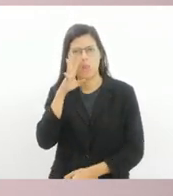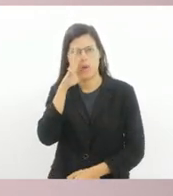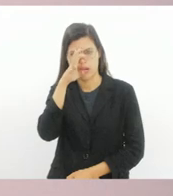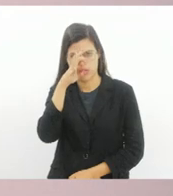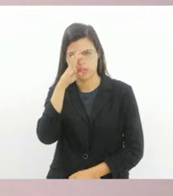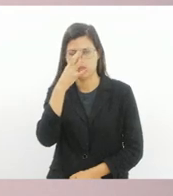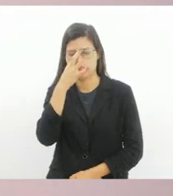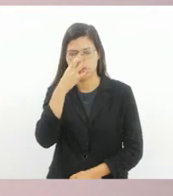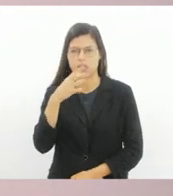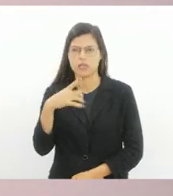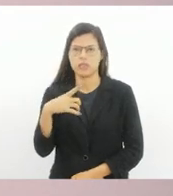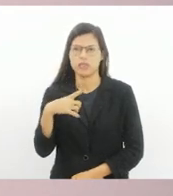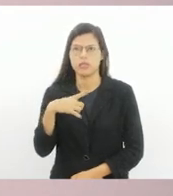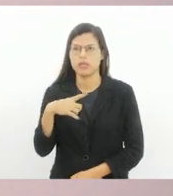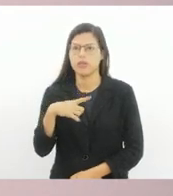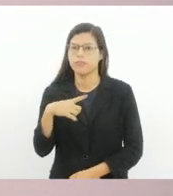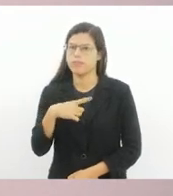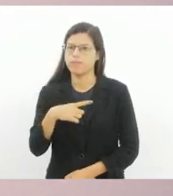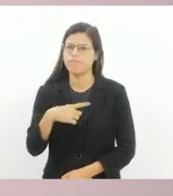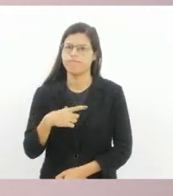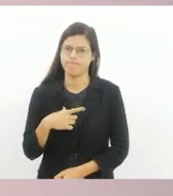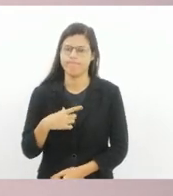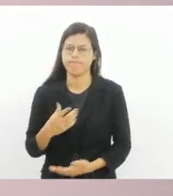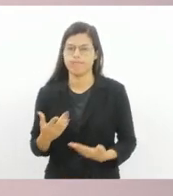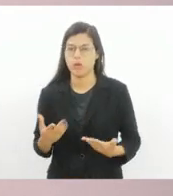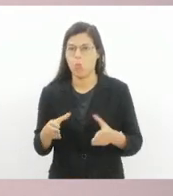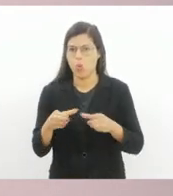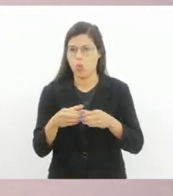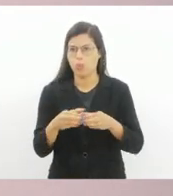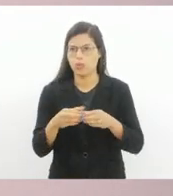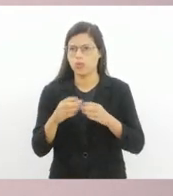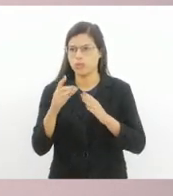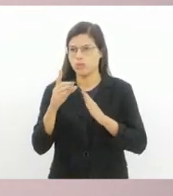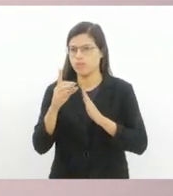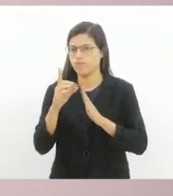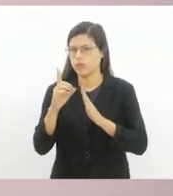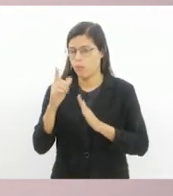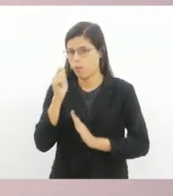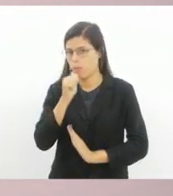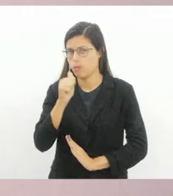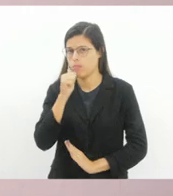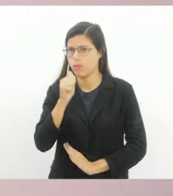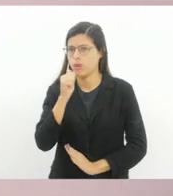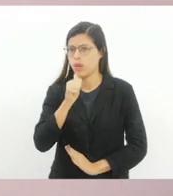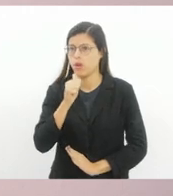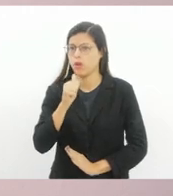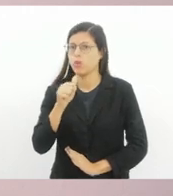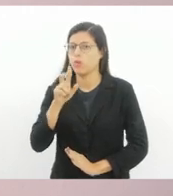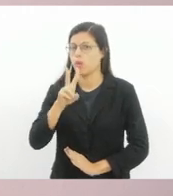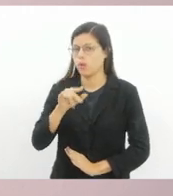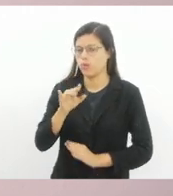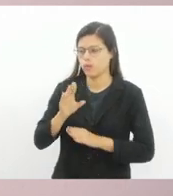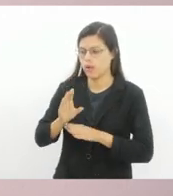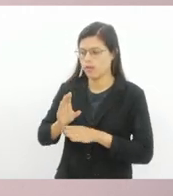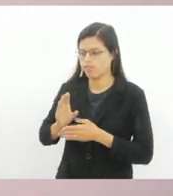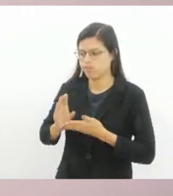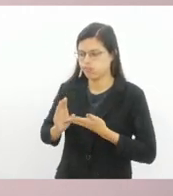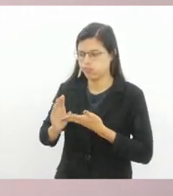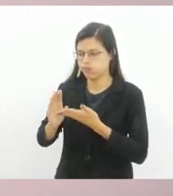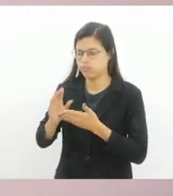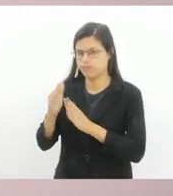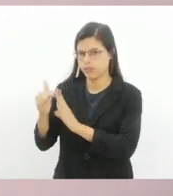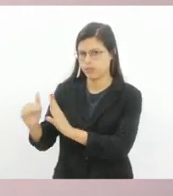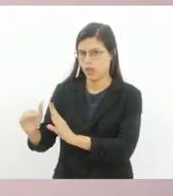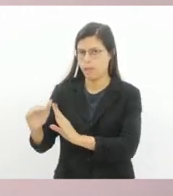Então, enquanto Comissão da Mulher, e quando chega no Conselho Tutelar, muitas vezes, quando chega a violência contra